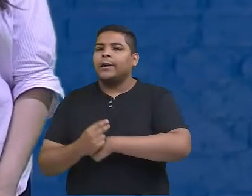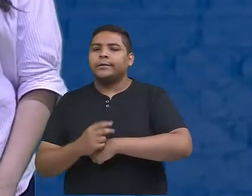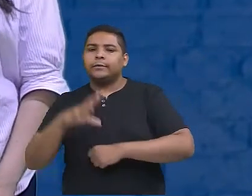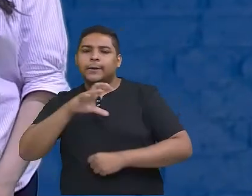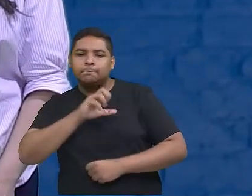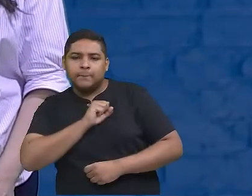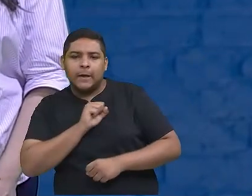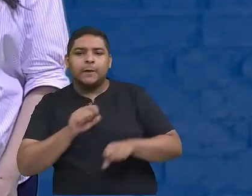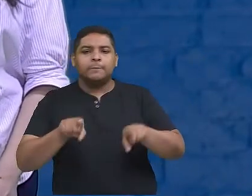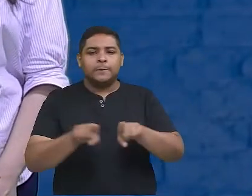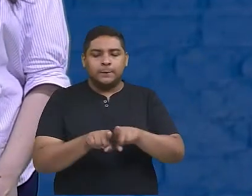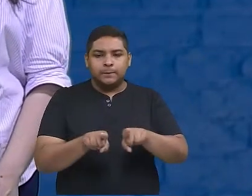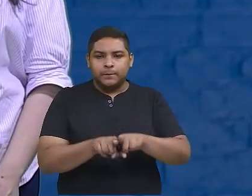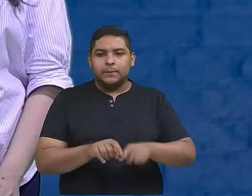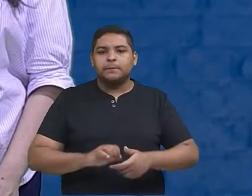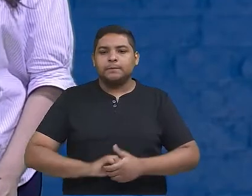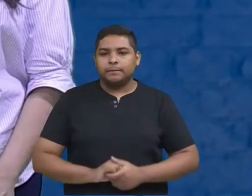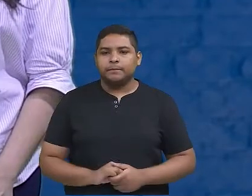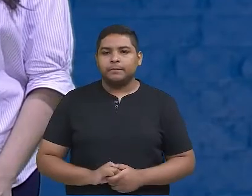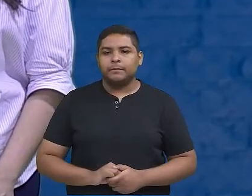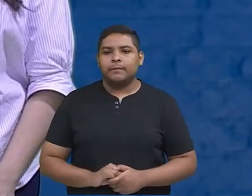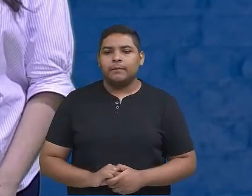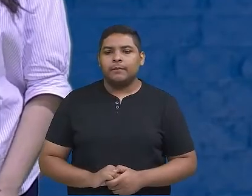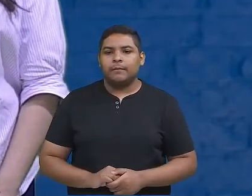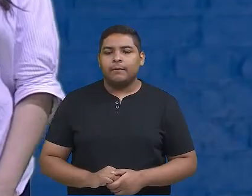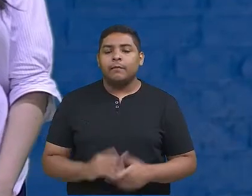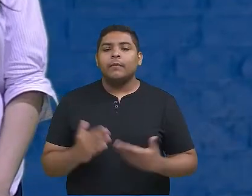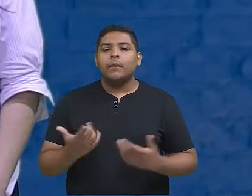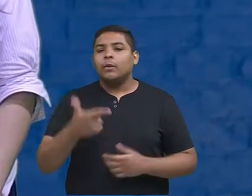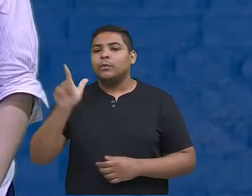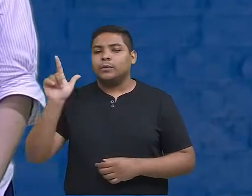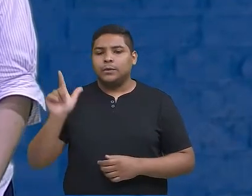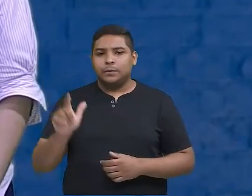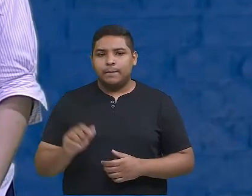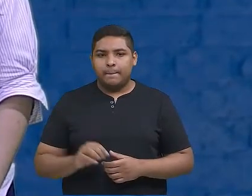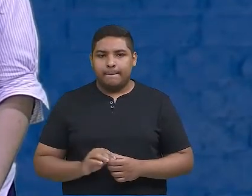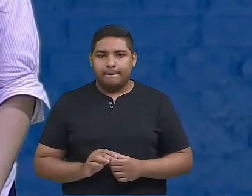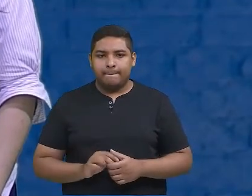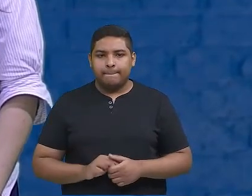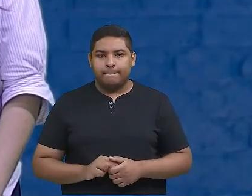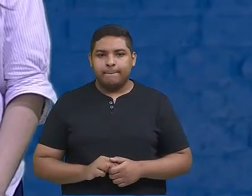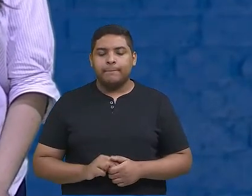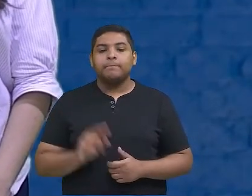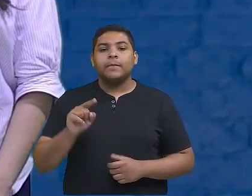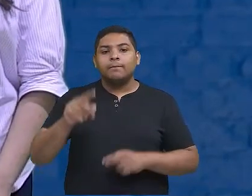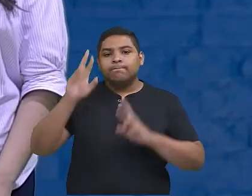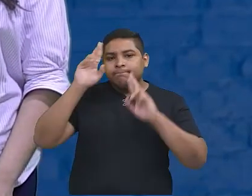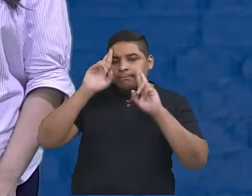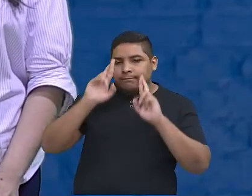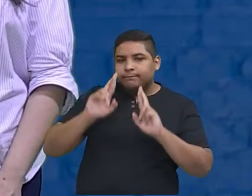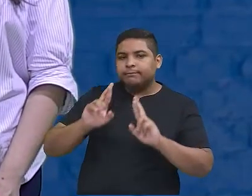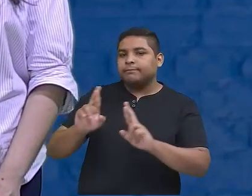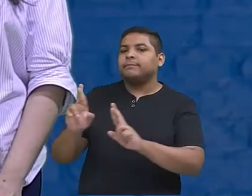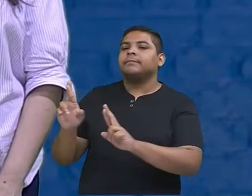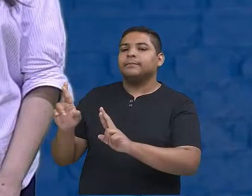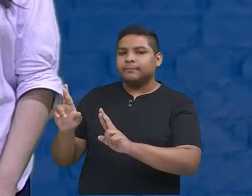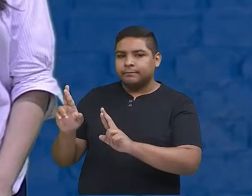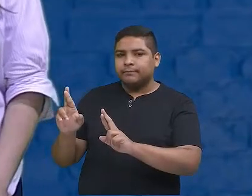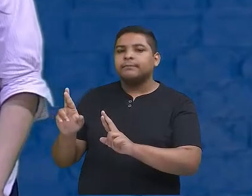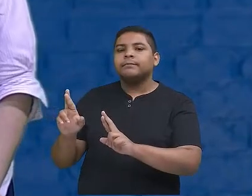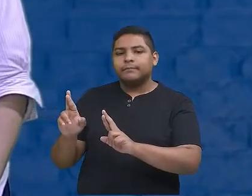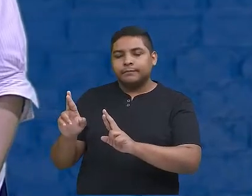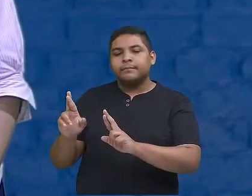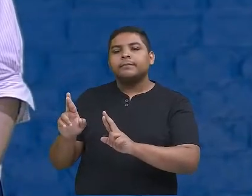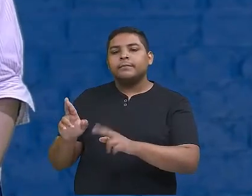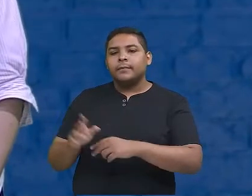ok? Beleza? Qual é a próxima? O respeito. Gente, eu lembro quando